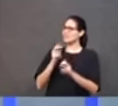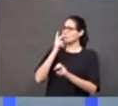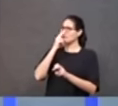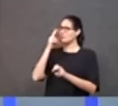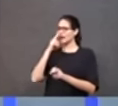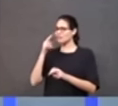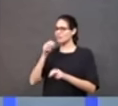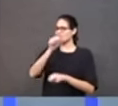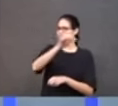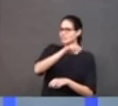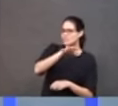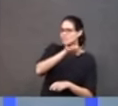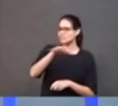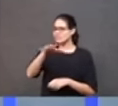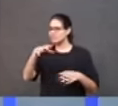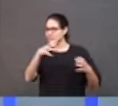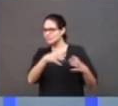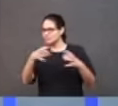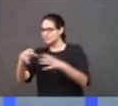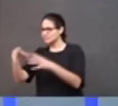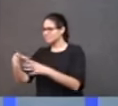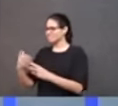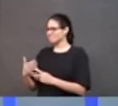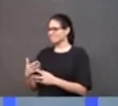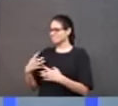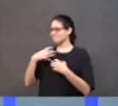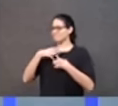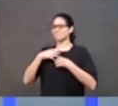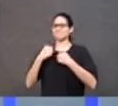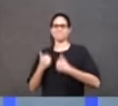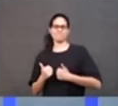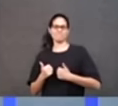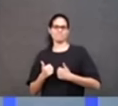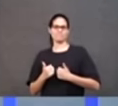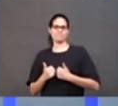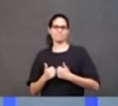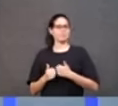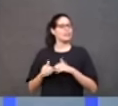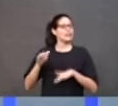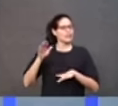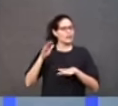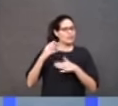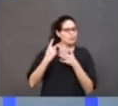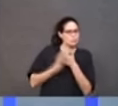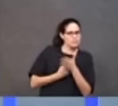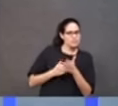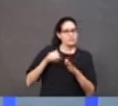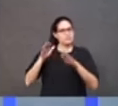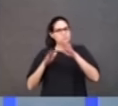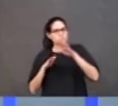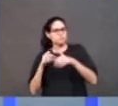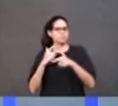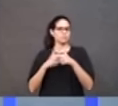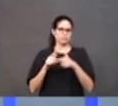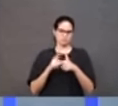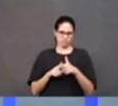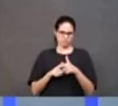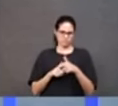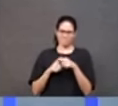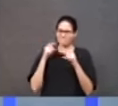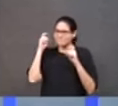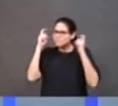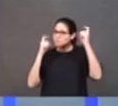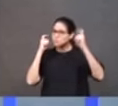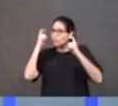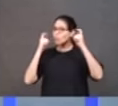bem enxergadas dentro desse modelo. Isso pode provocar algumas distorções. Temos preocupações com algumas áreas